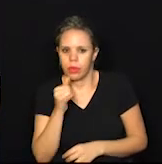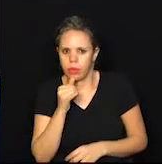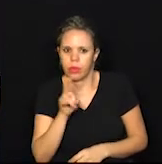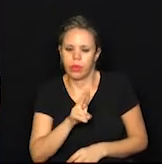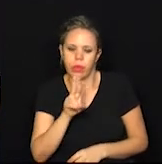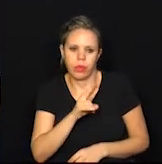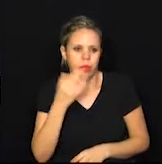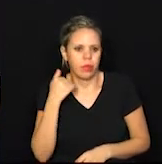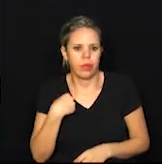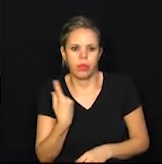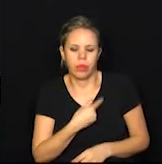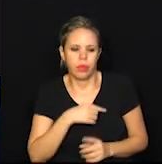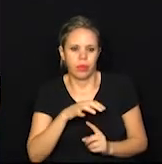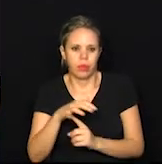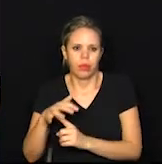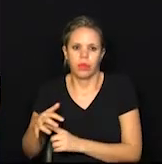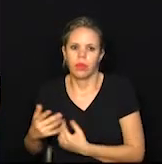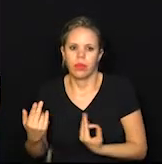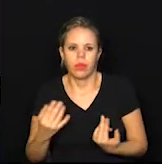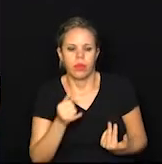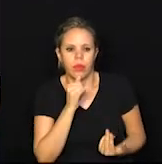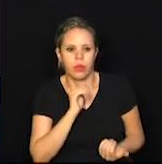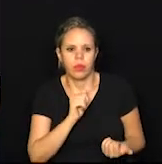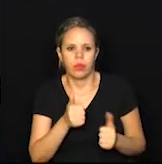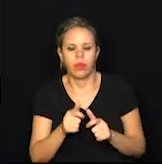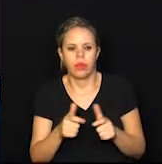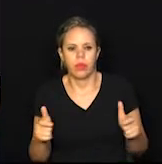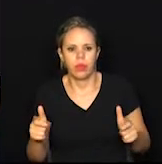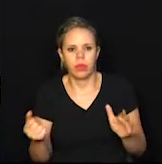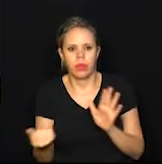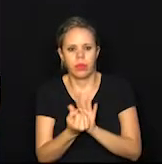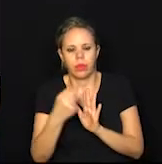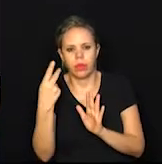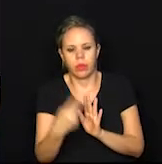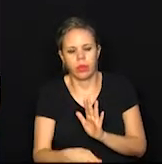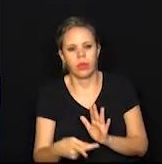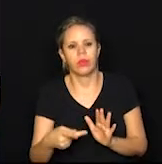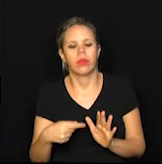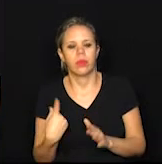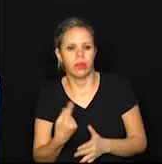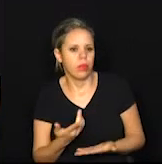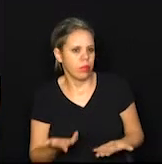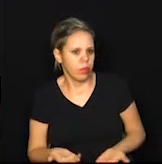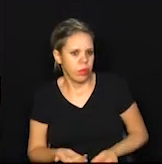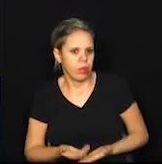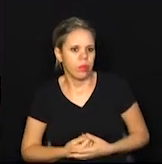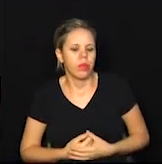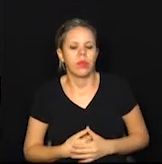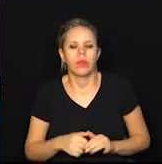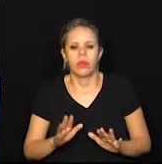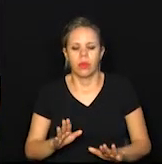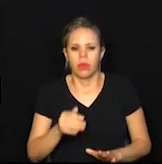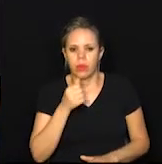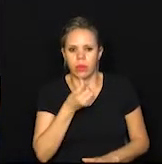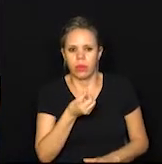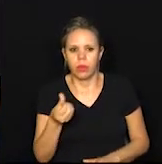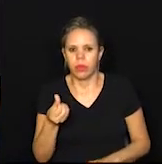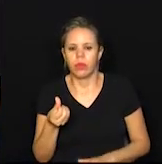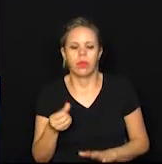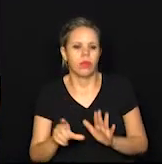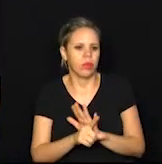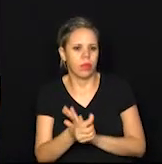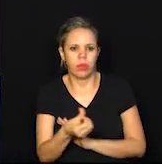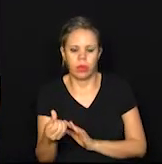utilizar nossas praças como expondo a marca dela nas nossas praças. Porém, a Lei de 66 não